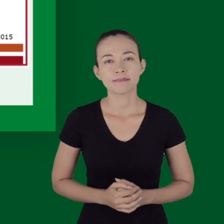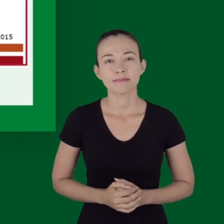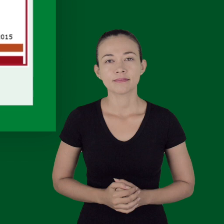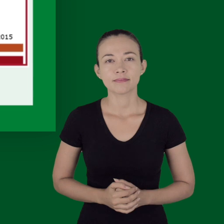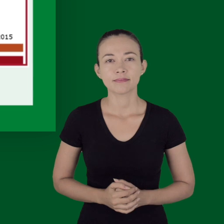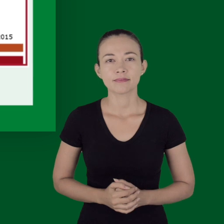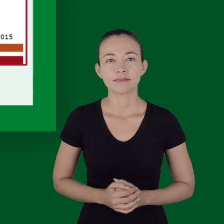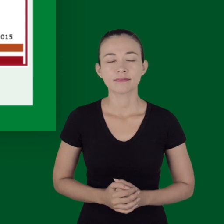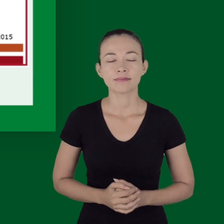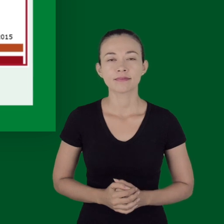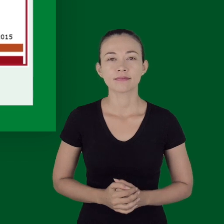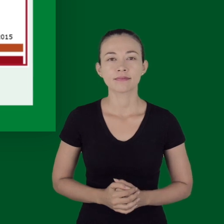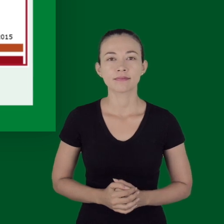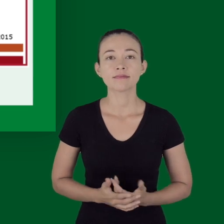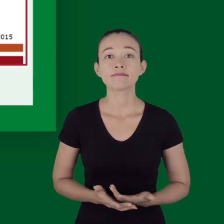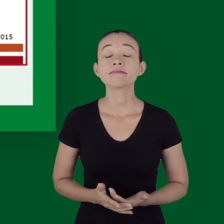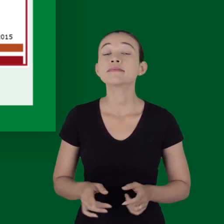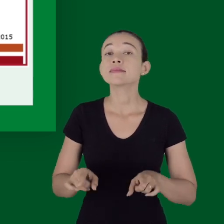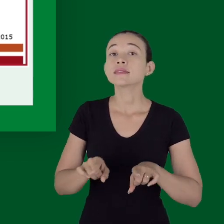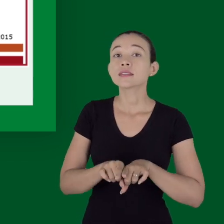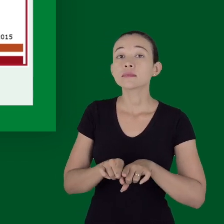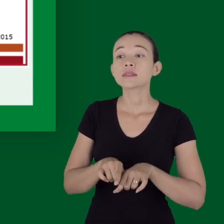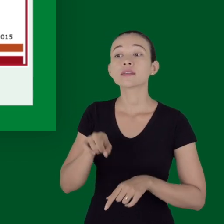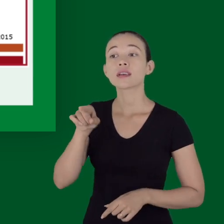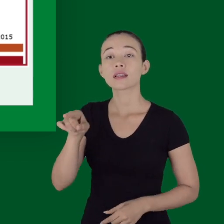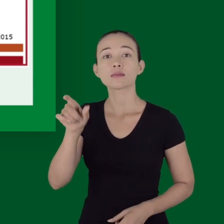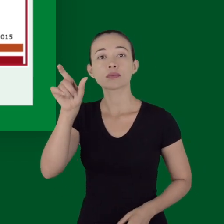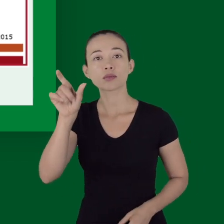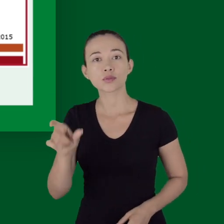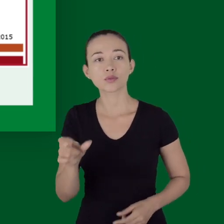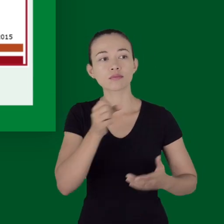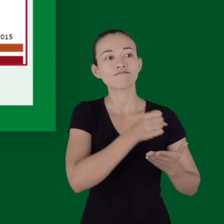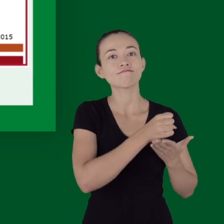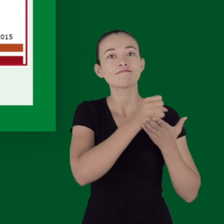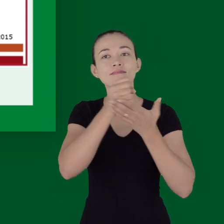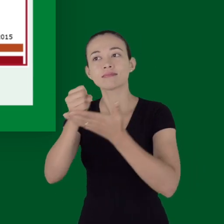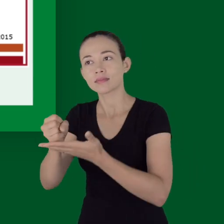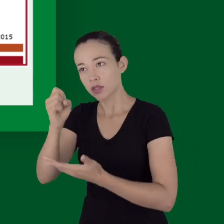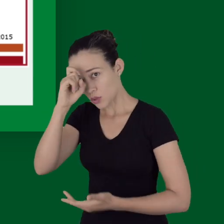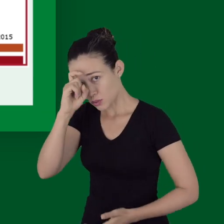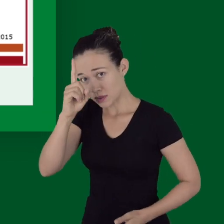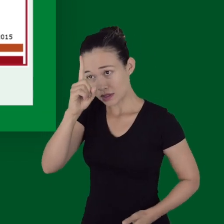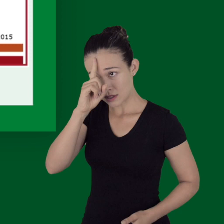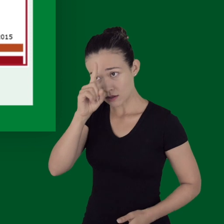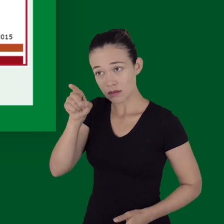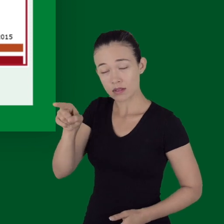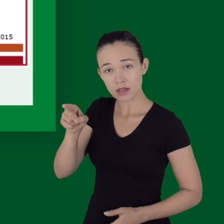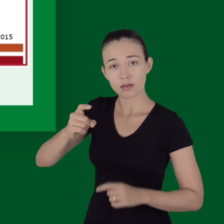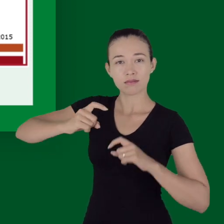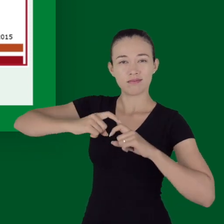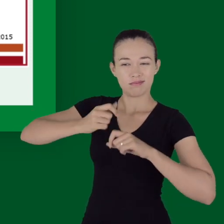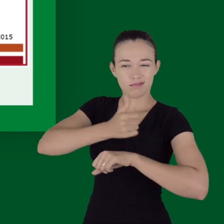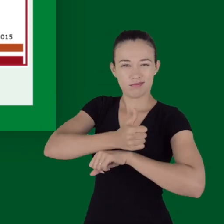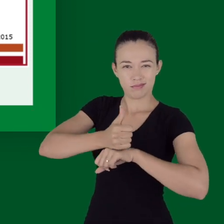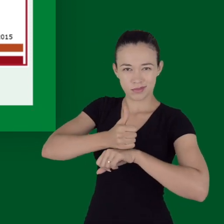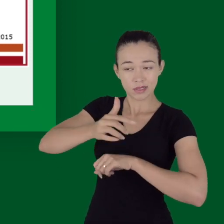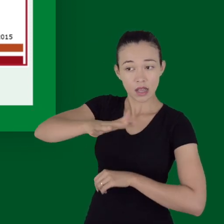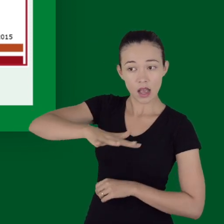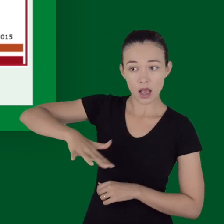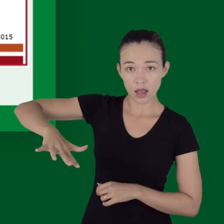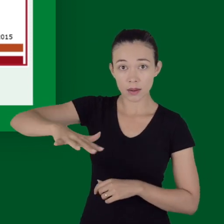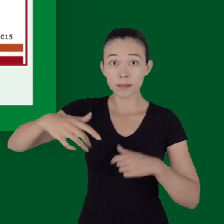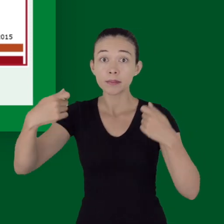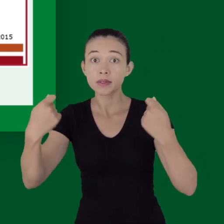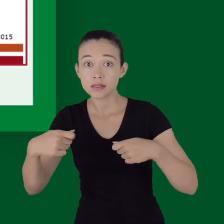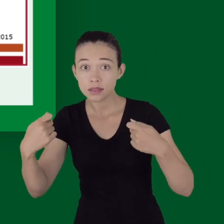até que o paciente vai precisar de um especialista ou precisar ser transportado. Esse tempo, as